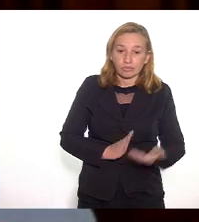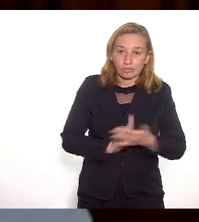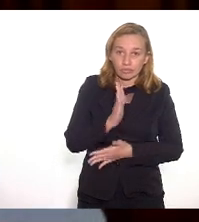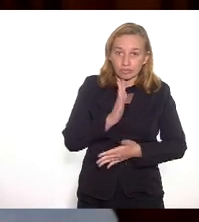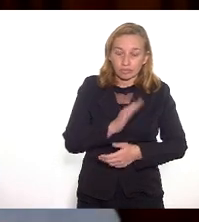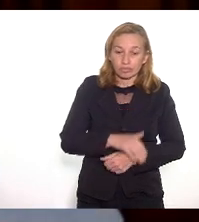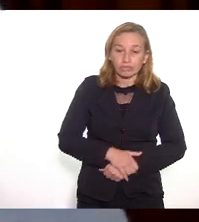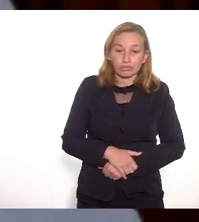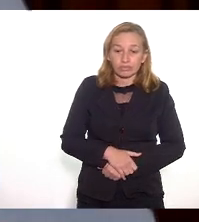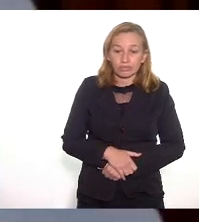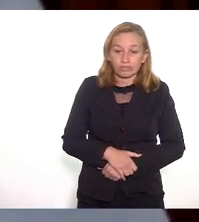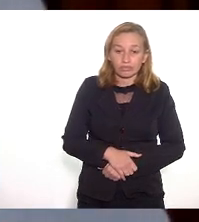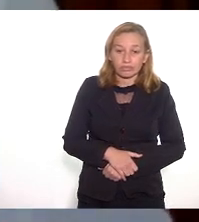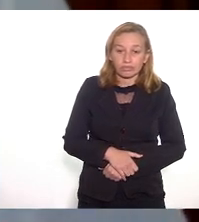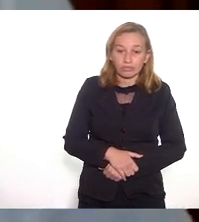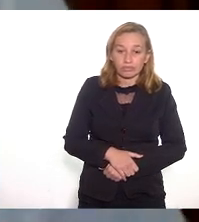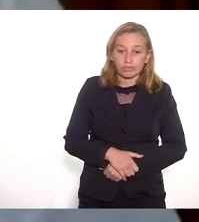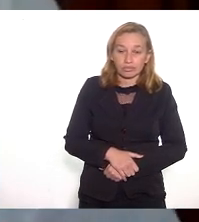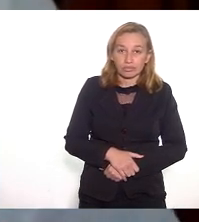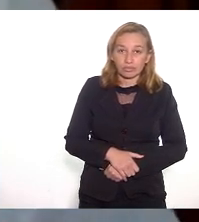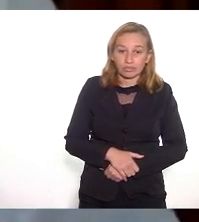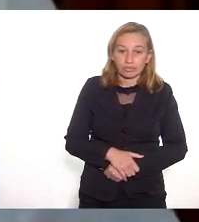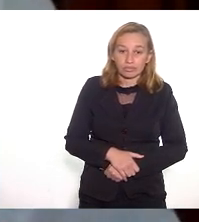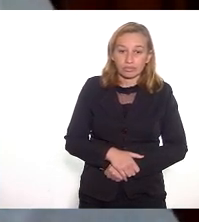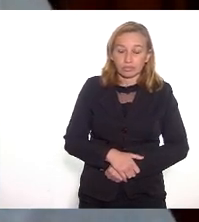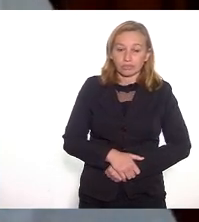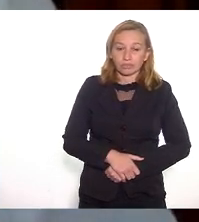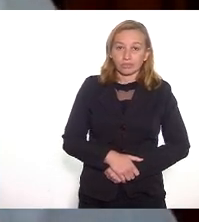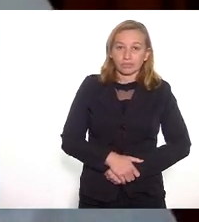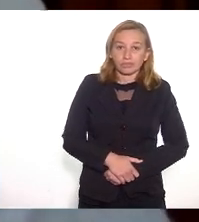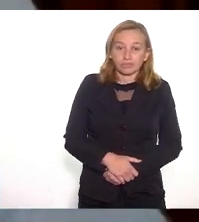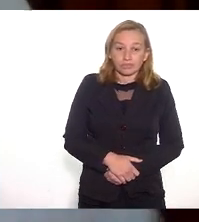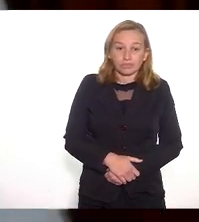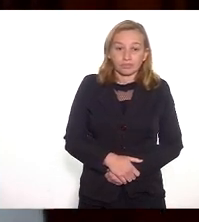aprovado. Eu vou...